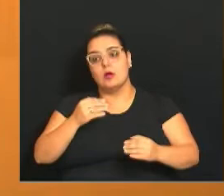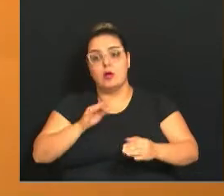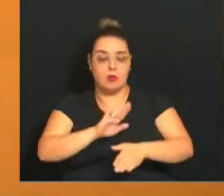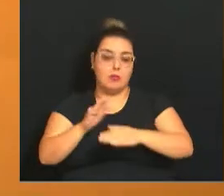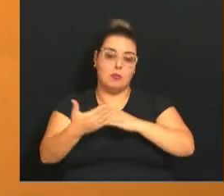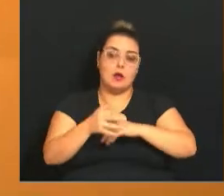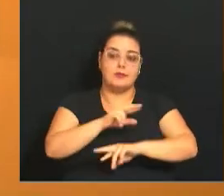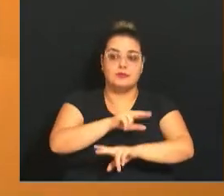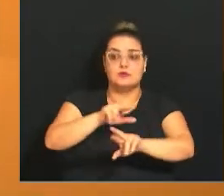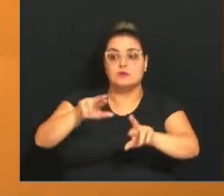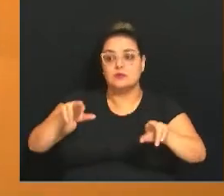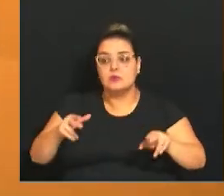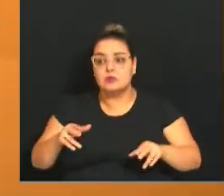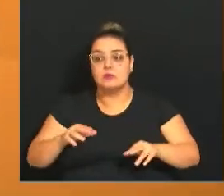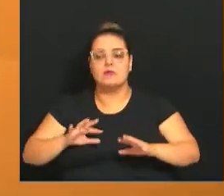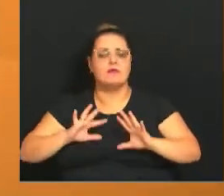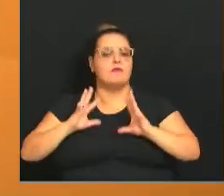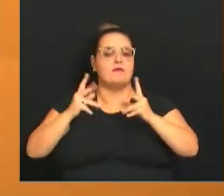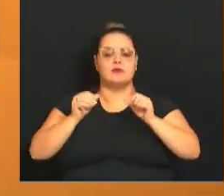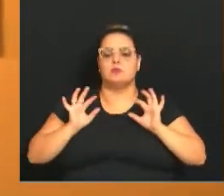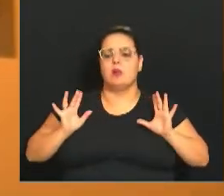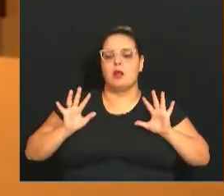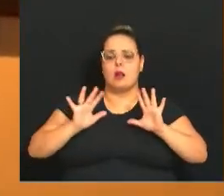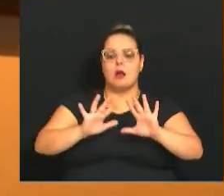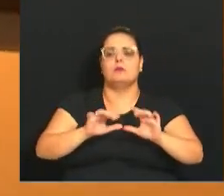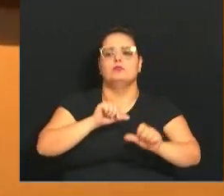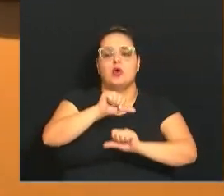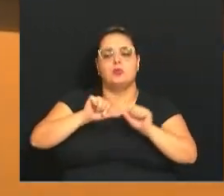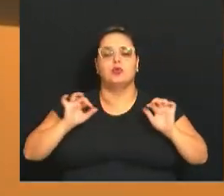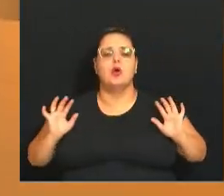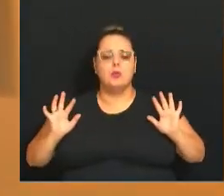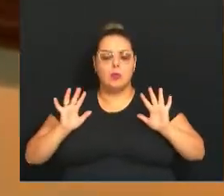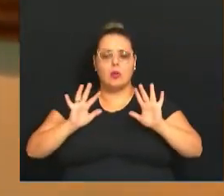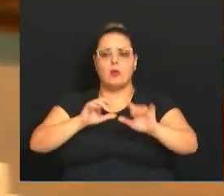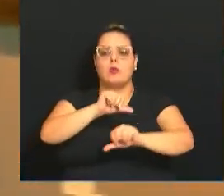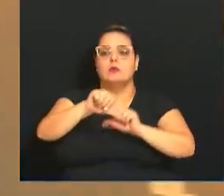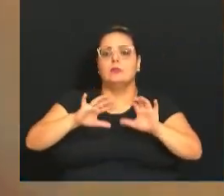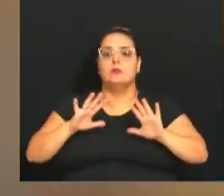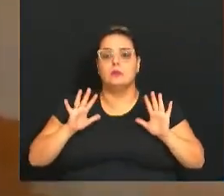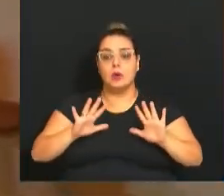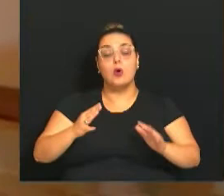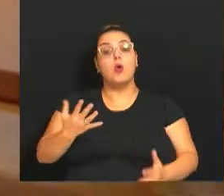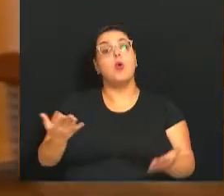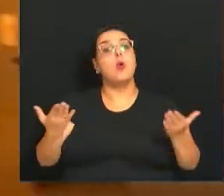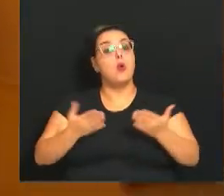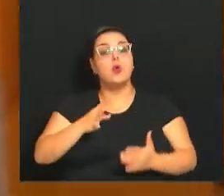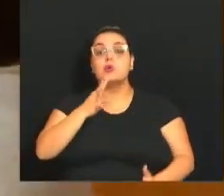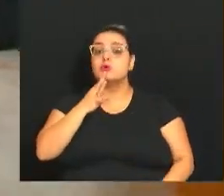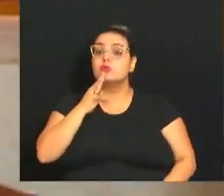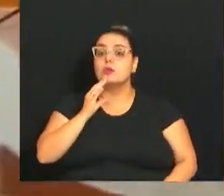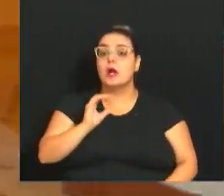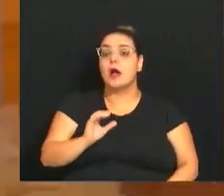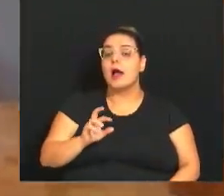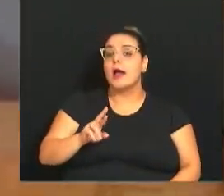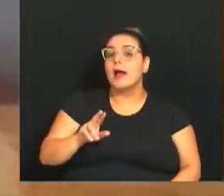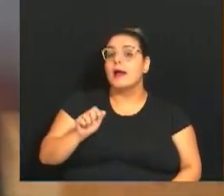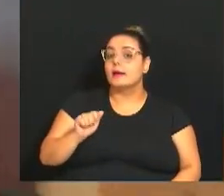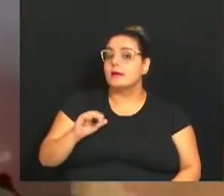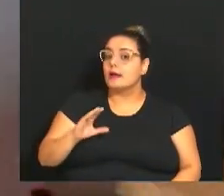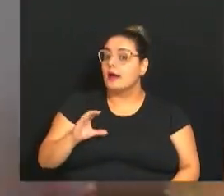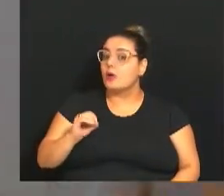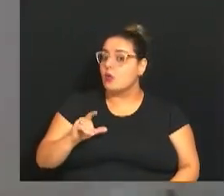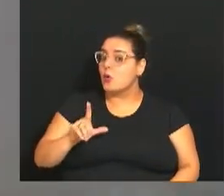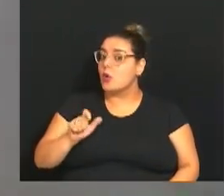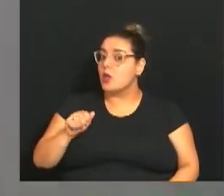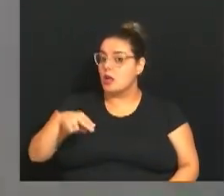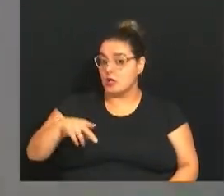vários tipos de ocupações. Hoje ele é mais conhecido como sendo a Cracolândia, mas ele já teve, enfim, várias ocupações, e ele